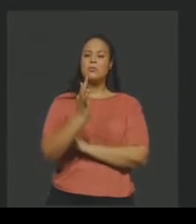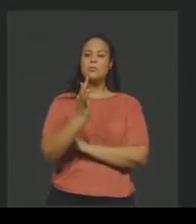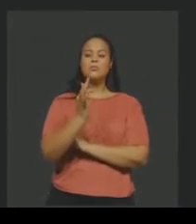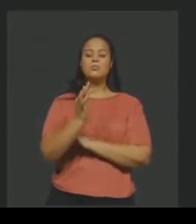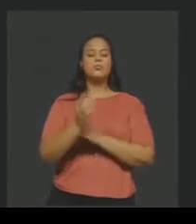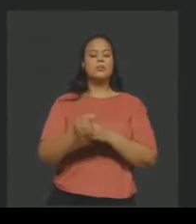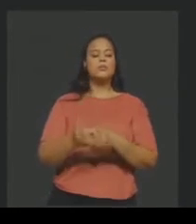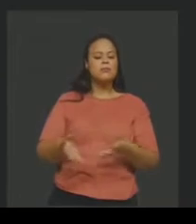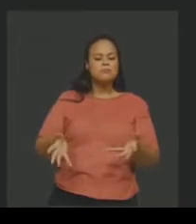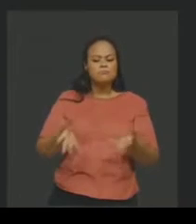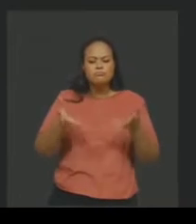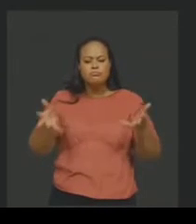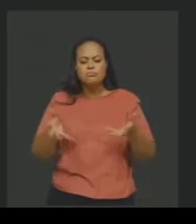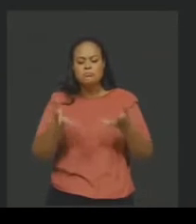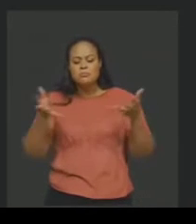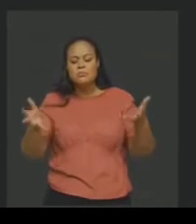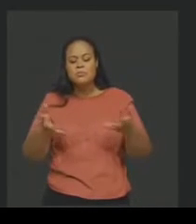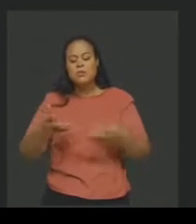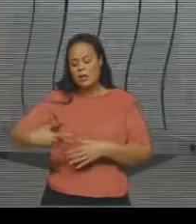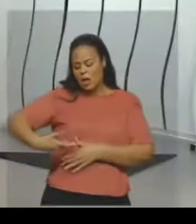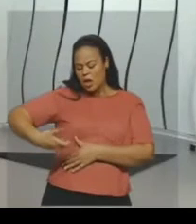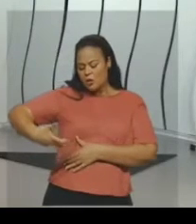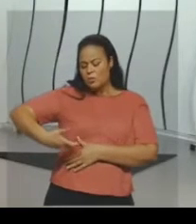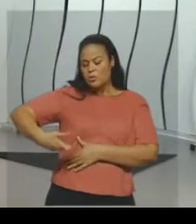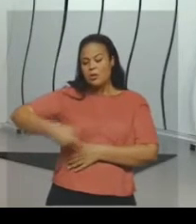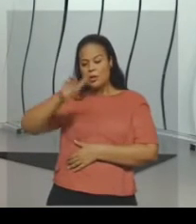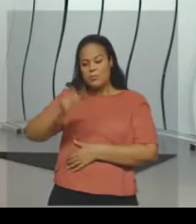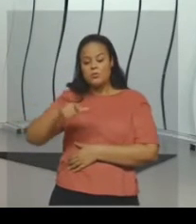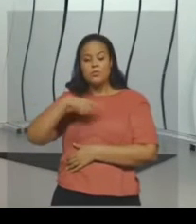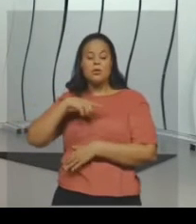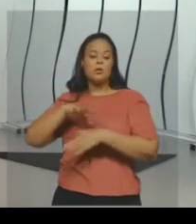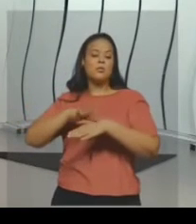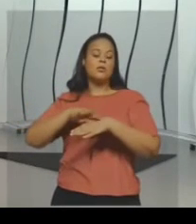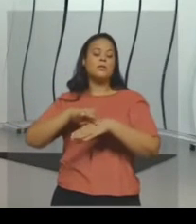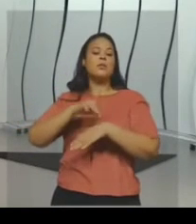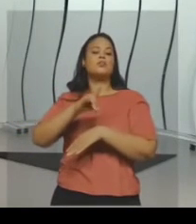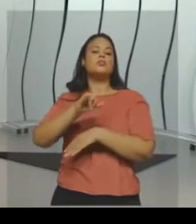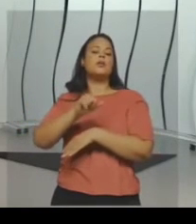a produção de insulina para pessoas diabéticas.